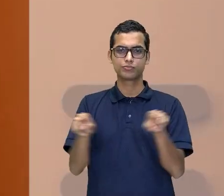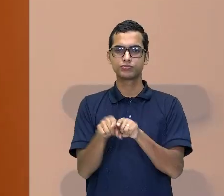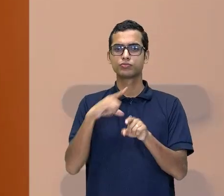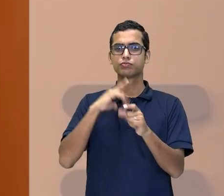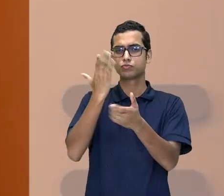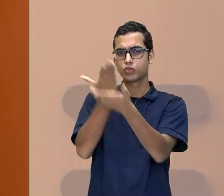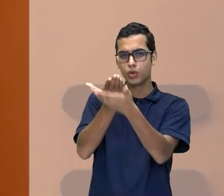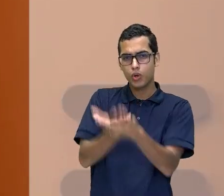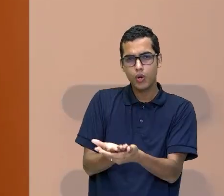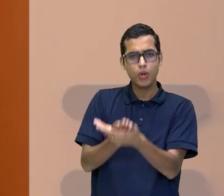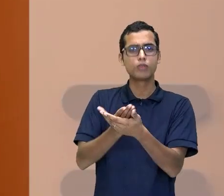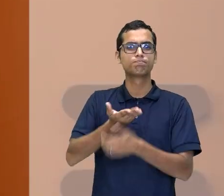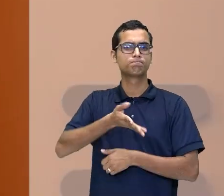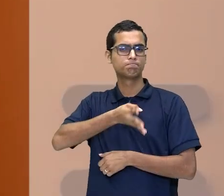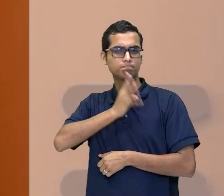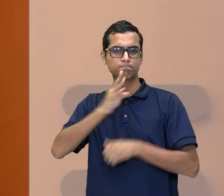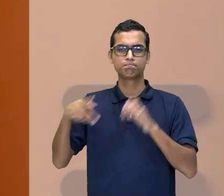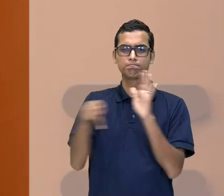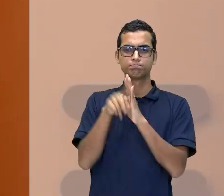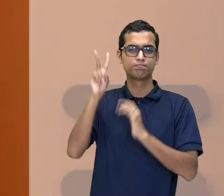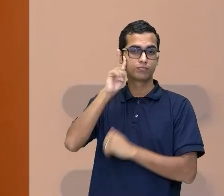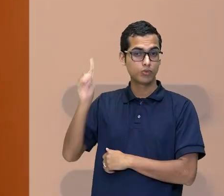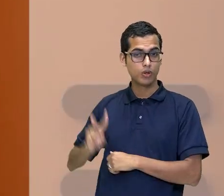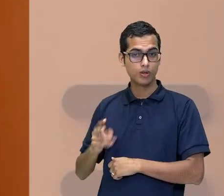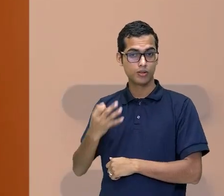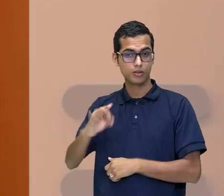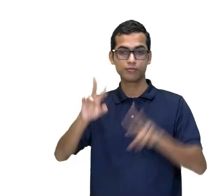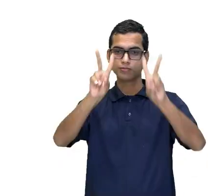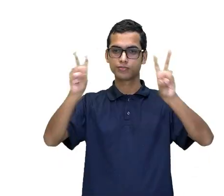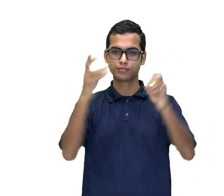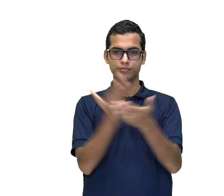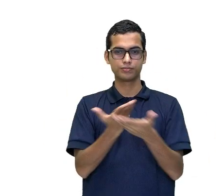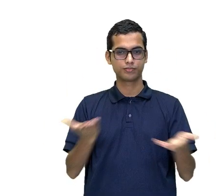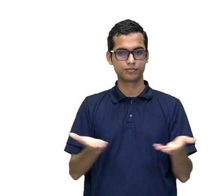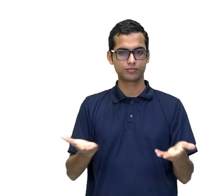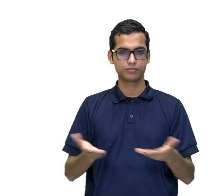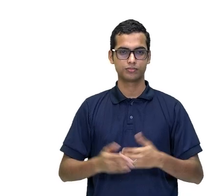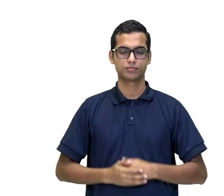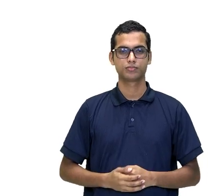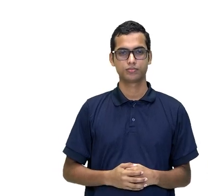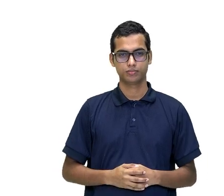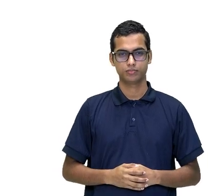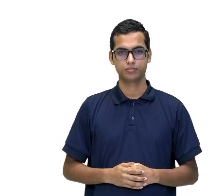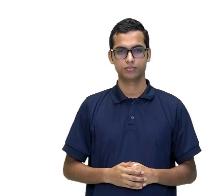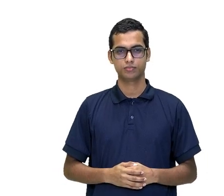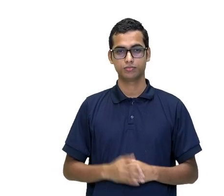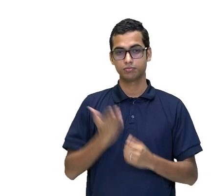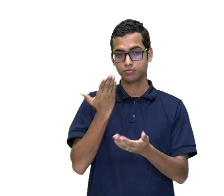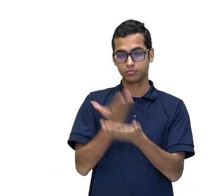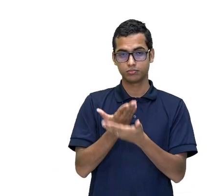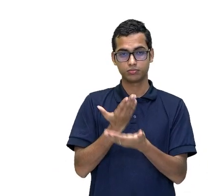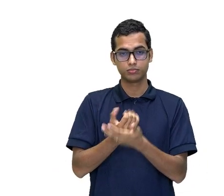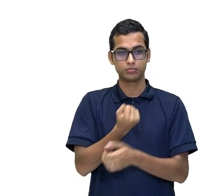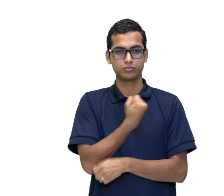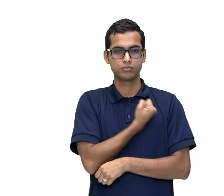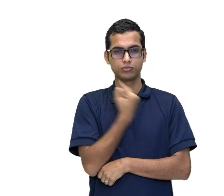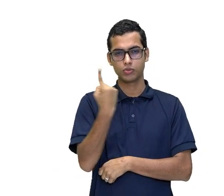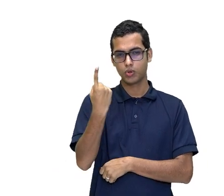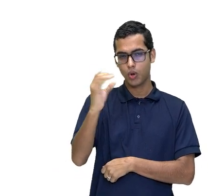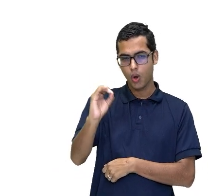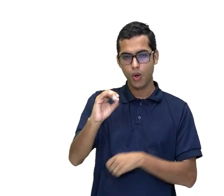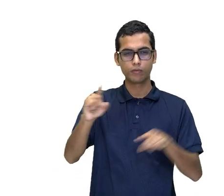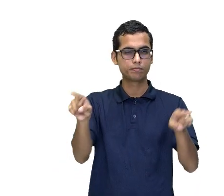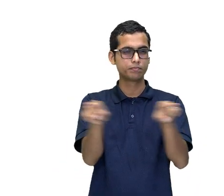estudar e conhecer a nossa história. Vamos então ver o tema de nossa aula. Vamos lá, gente. Aula de número 10, objeto